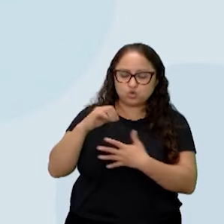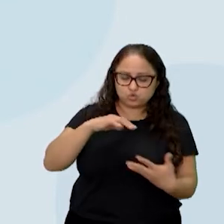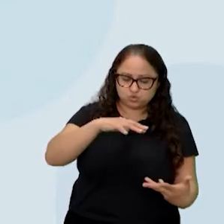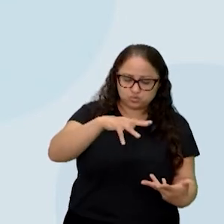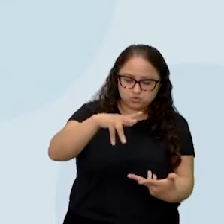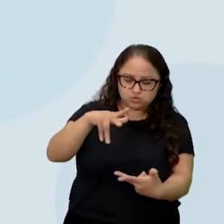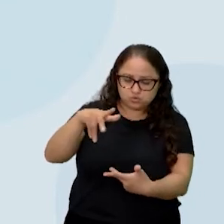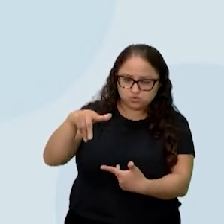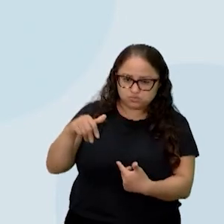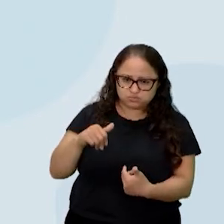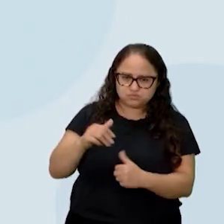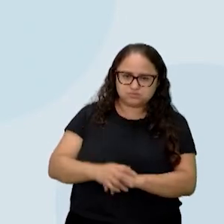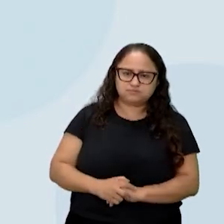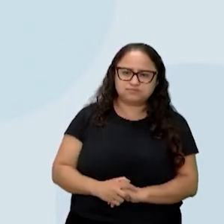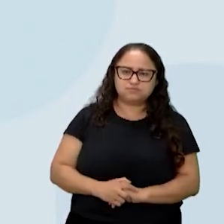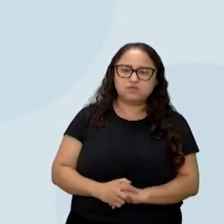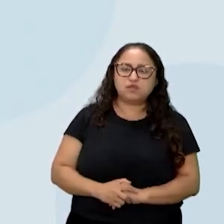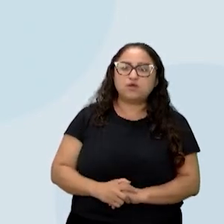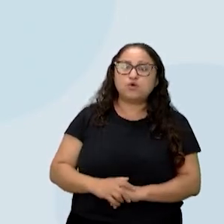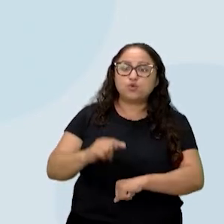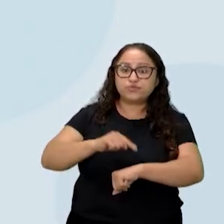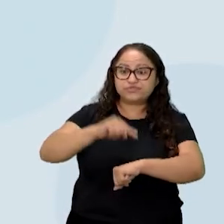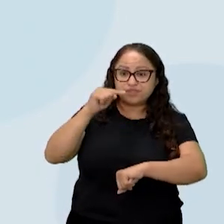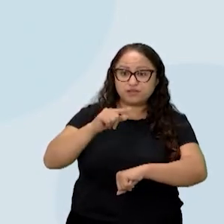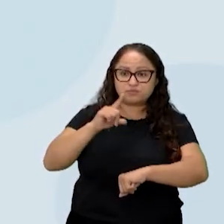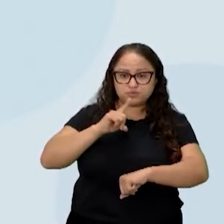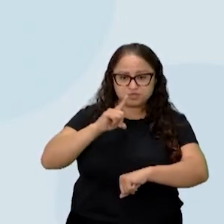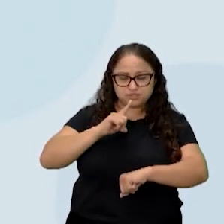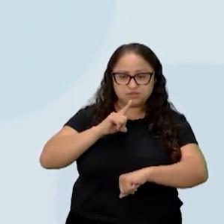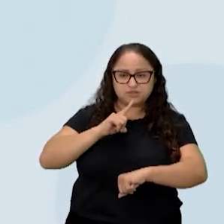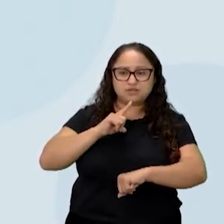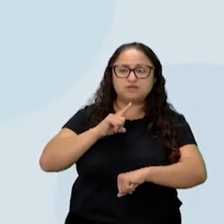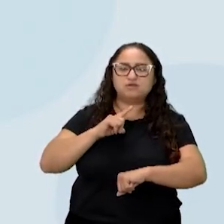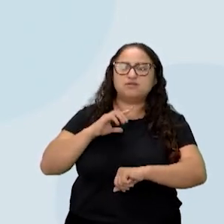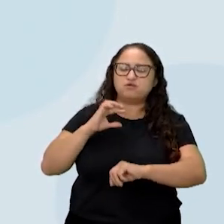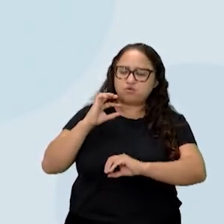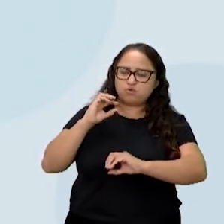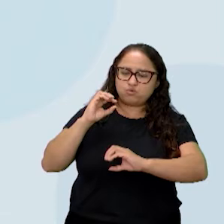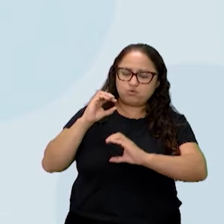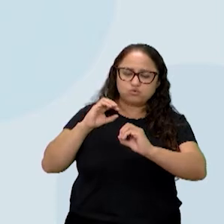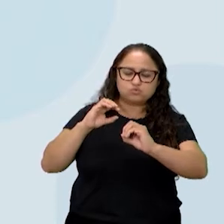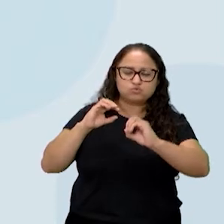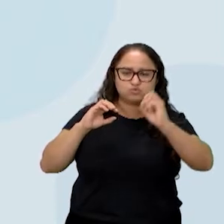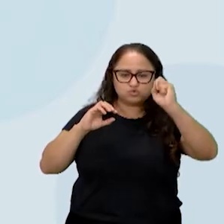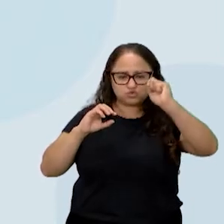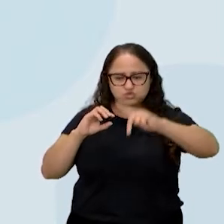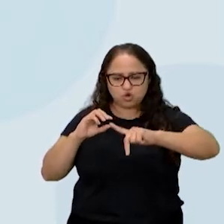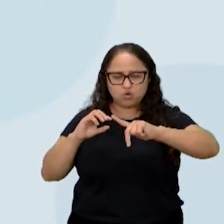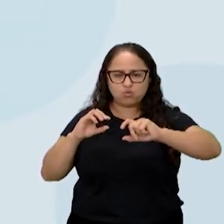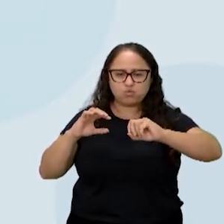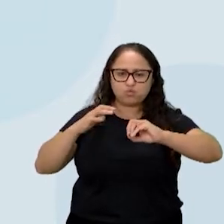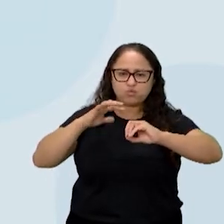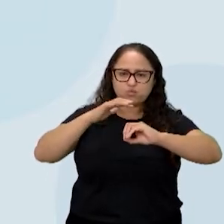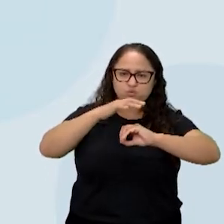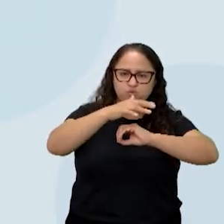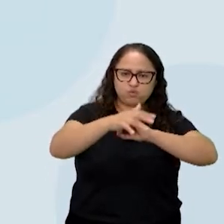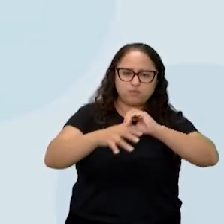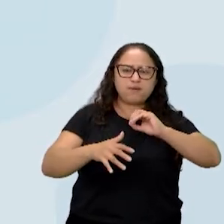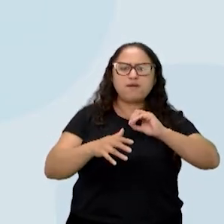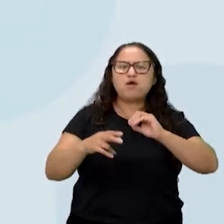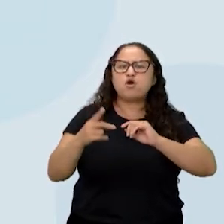Solar. Período da órbita, que é o tempo que leva aí para dar uma volta em torno do Sol. Então, Júpiter demora